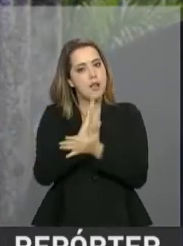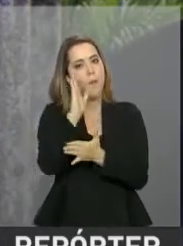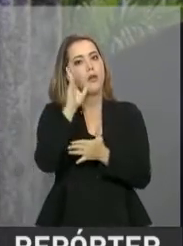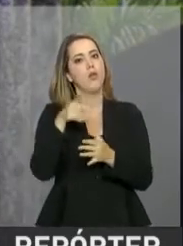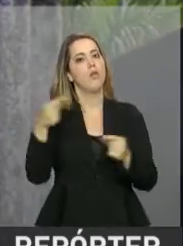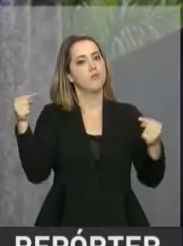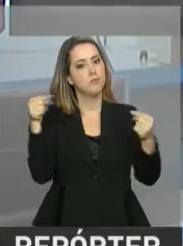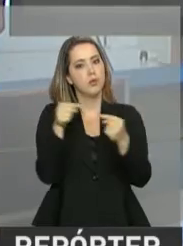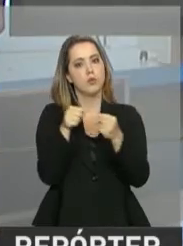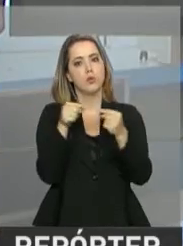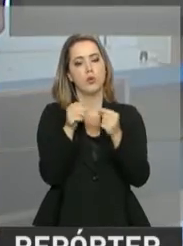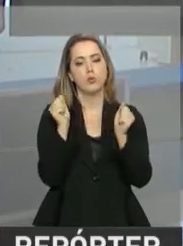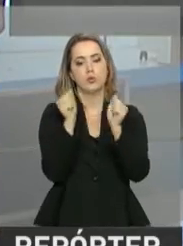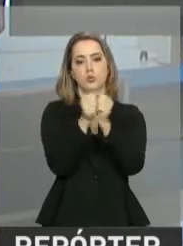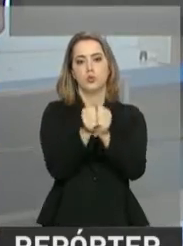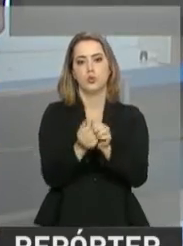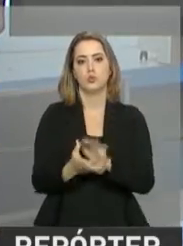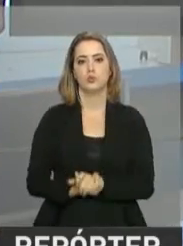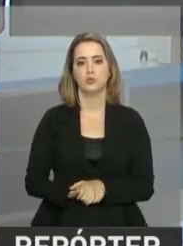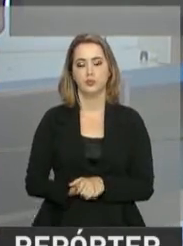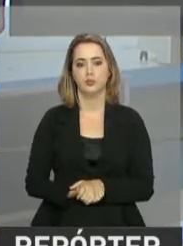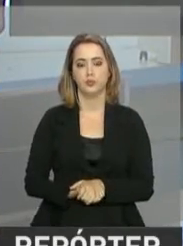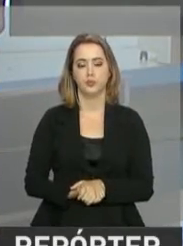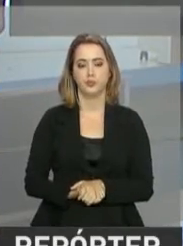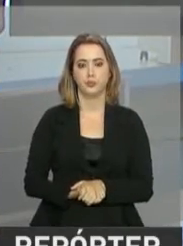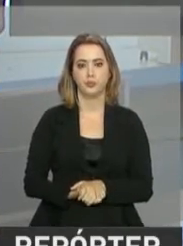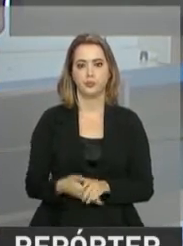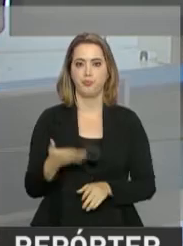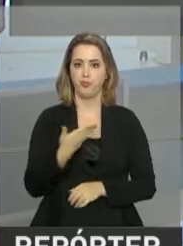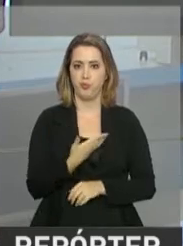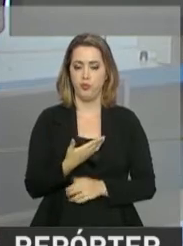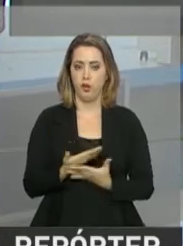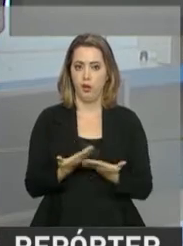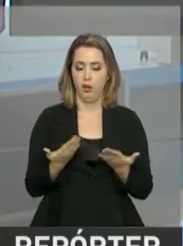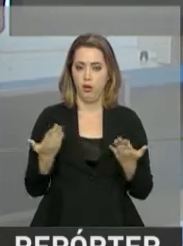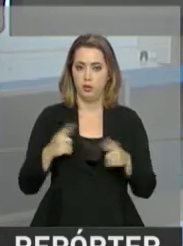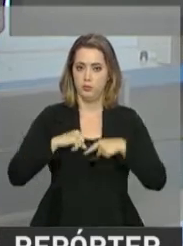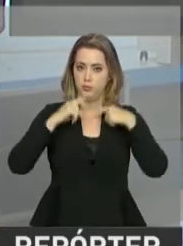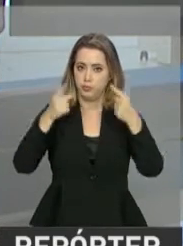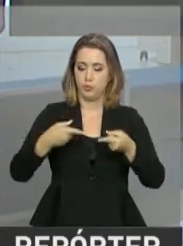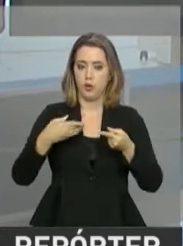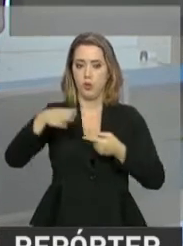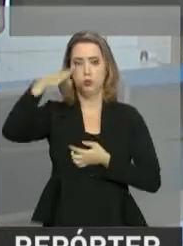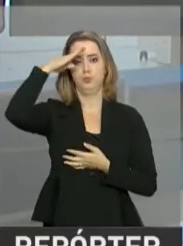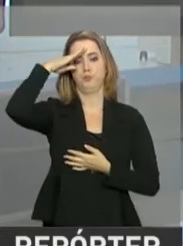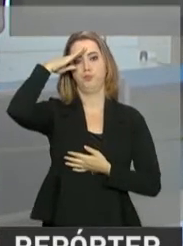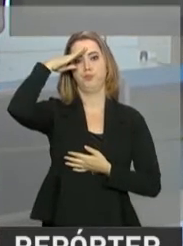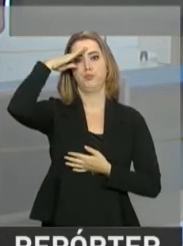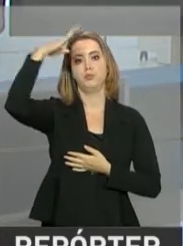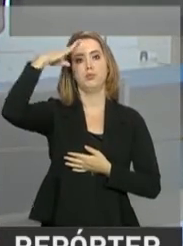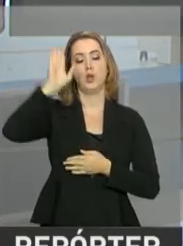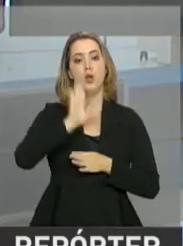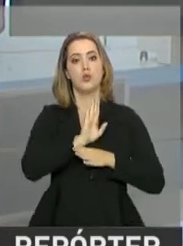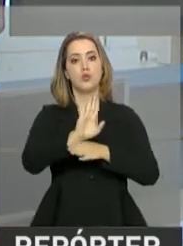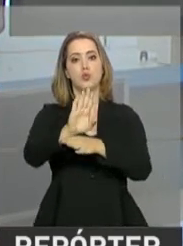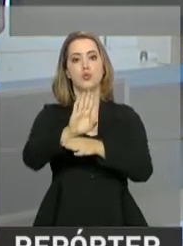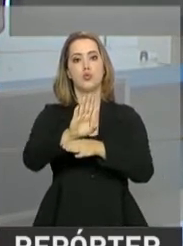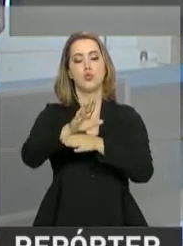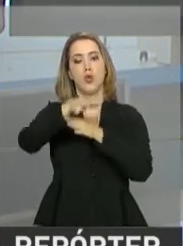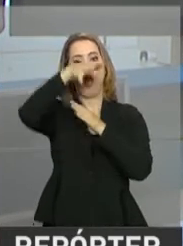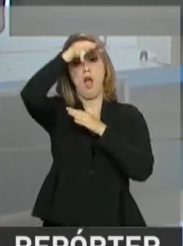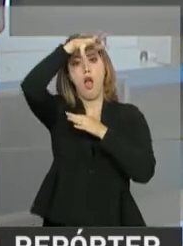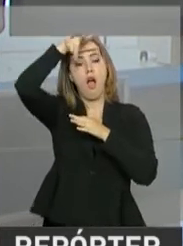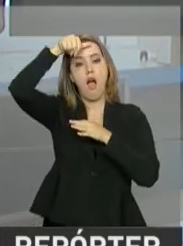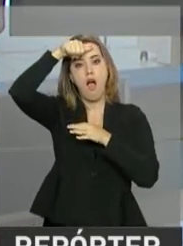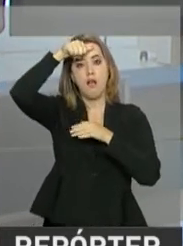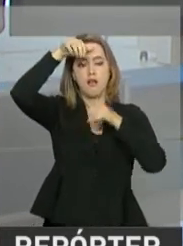essa causa tropas do exército vão apoiar ações de segurança em rio branco no acre o pedido de reforço